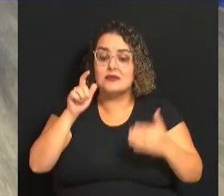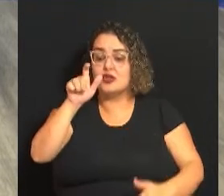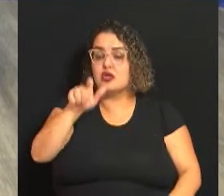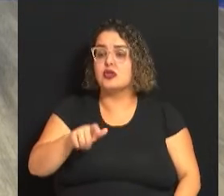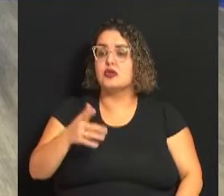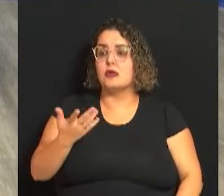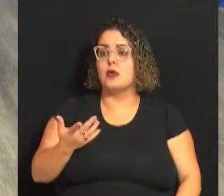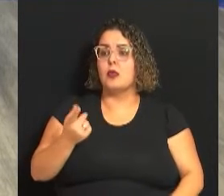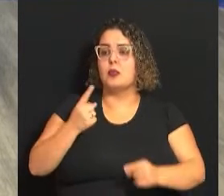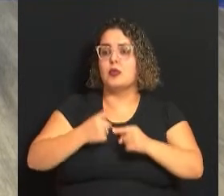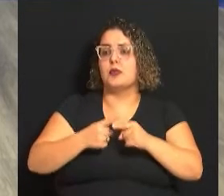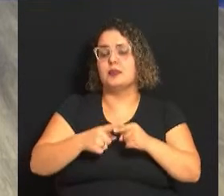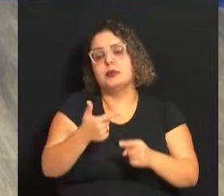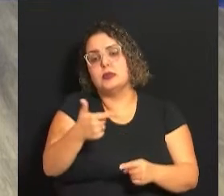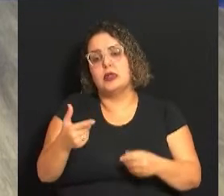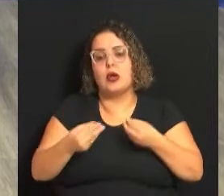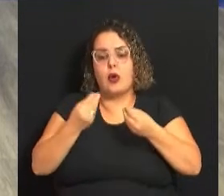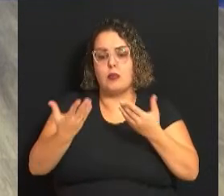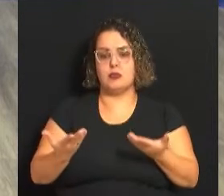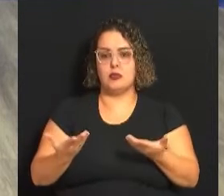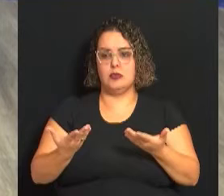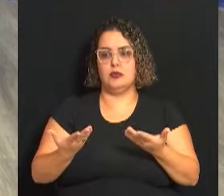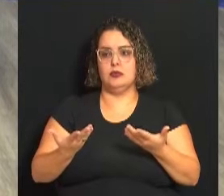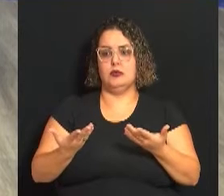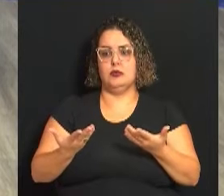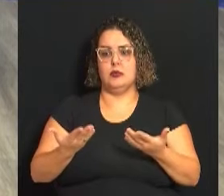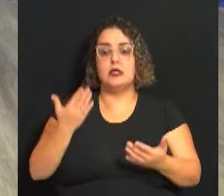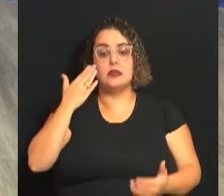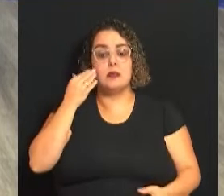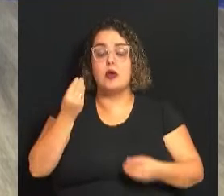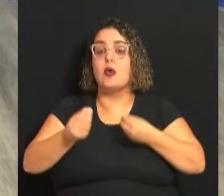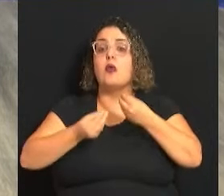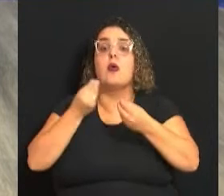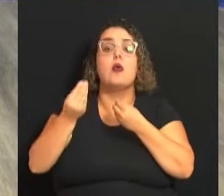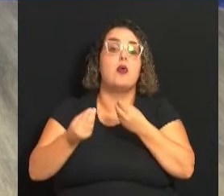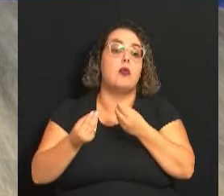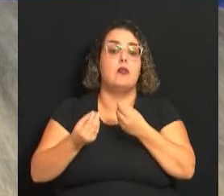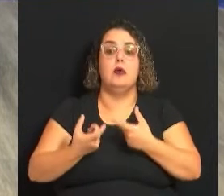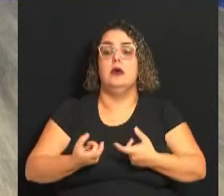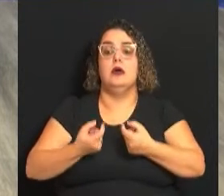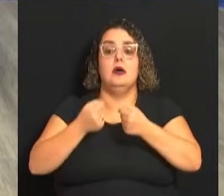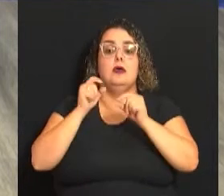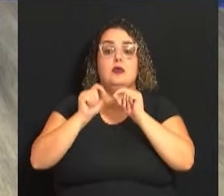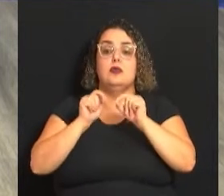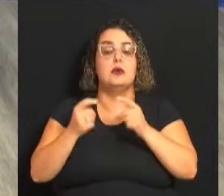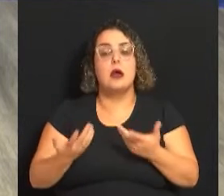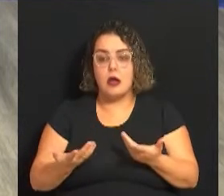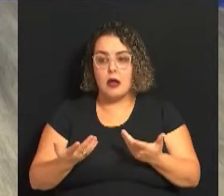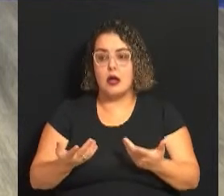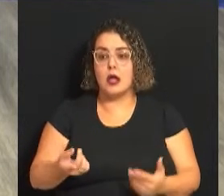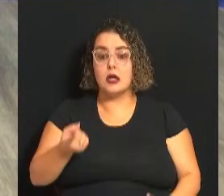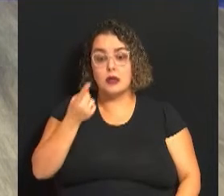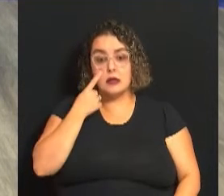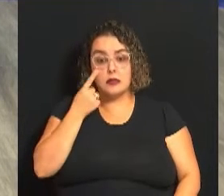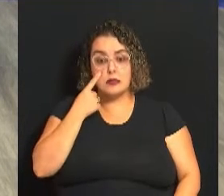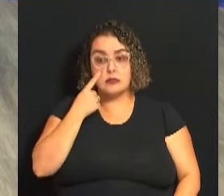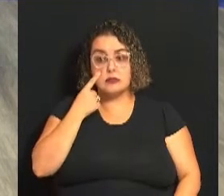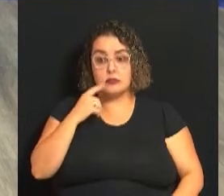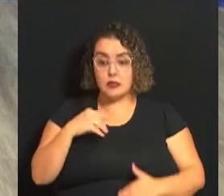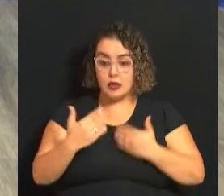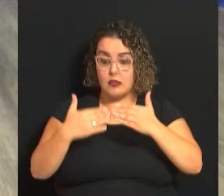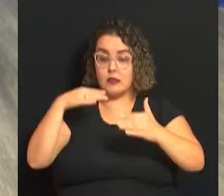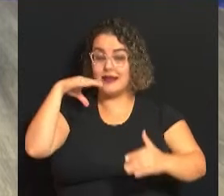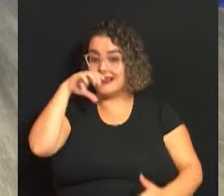Porque não tem como, né? Ela vai atrás de saber como que é esse câncer, o que é, e a gente vê que a evolução é muito rápida,